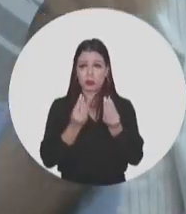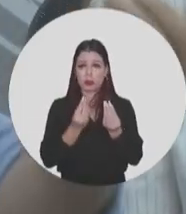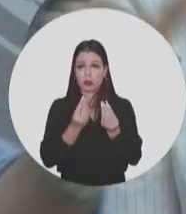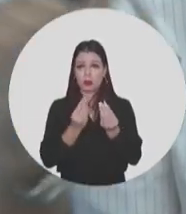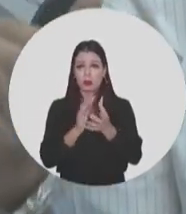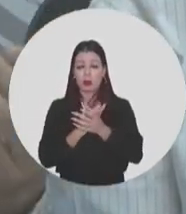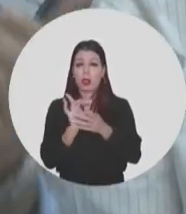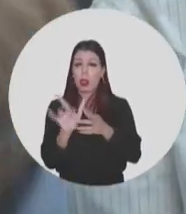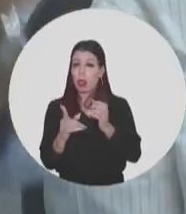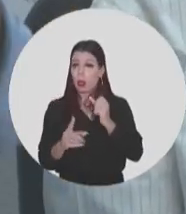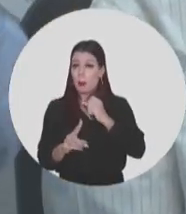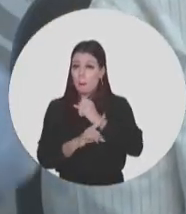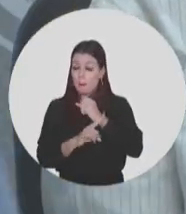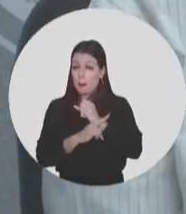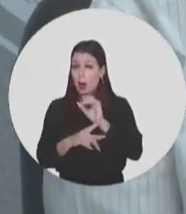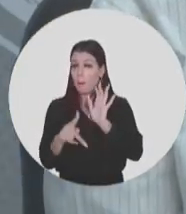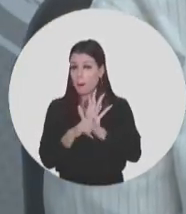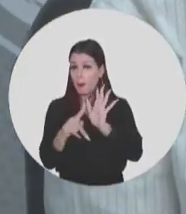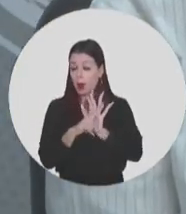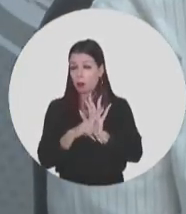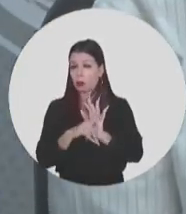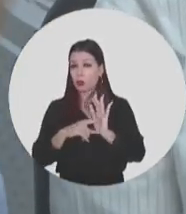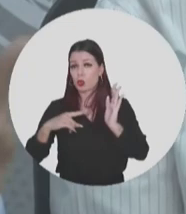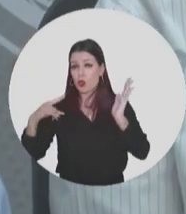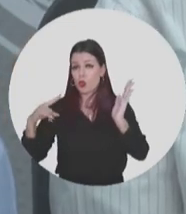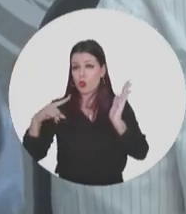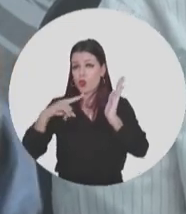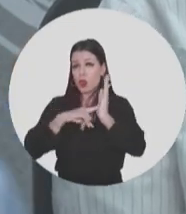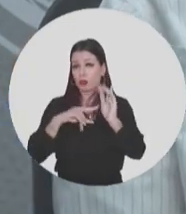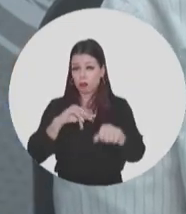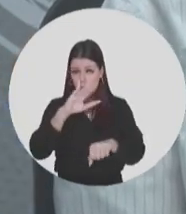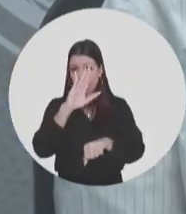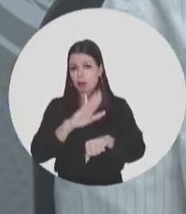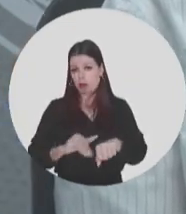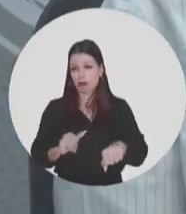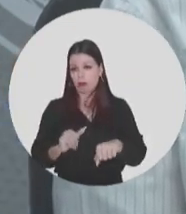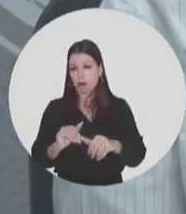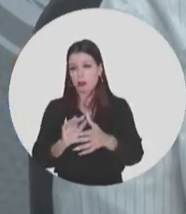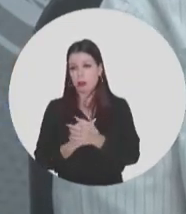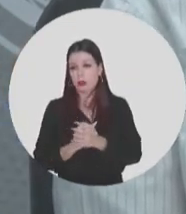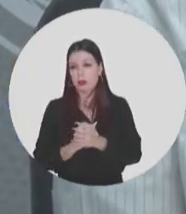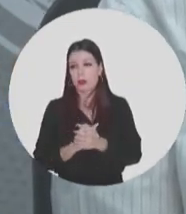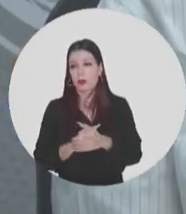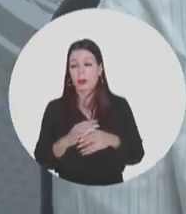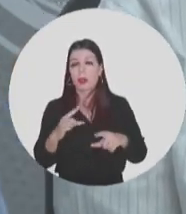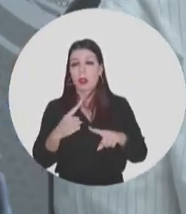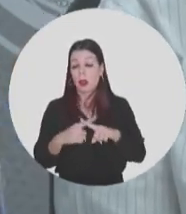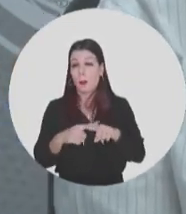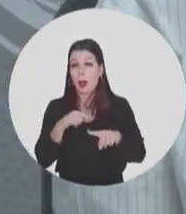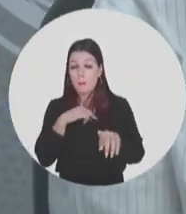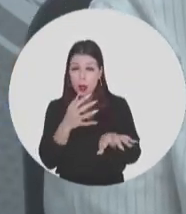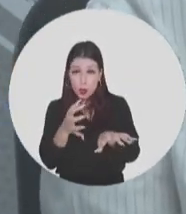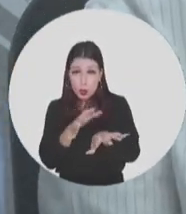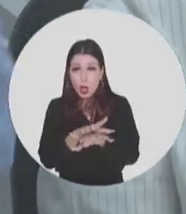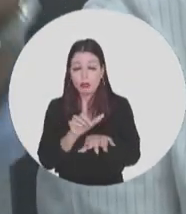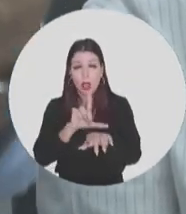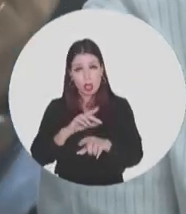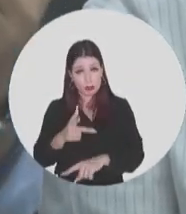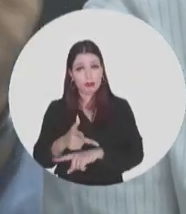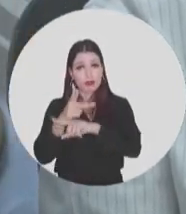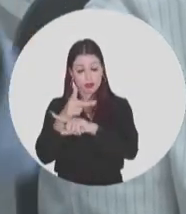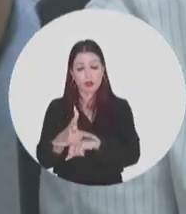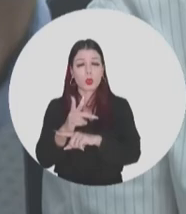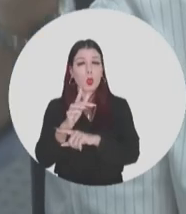casos de segurança e de atentados nas escolas. Ela orienta que as escolas, diretores, notifiquem a Polícia